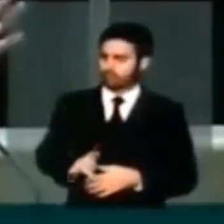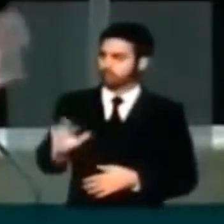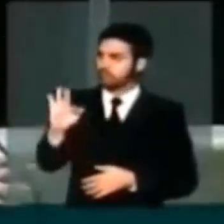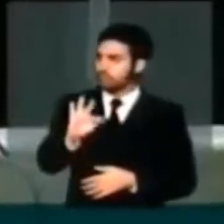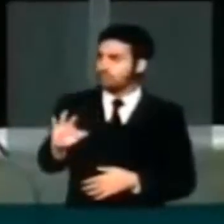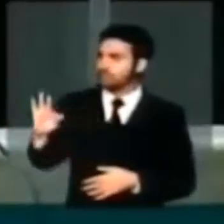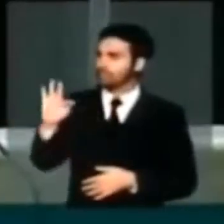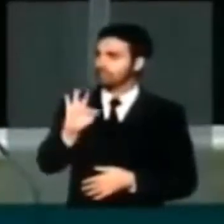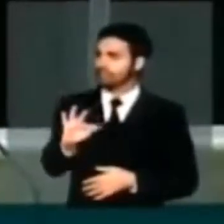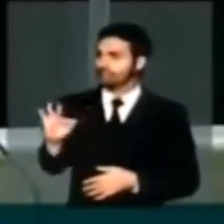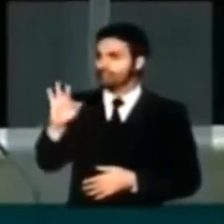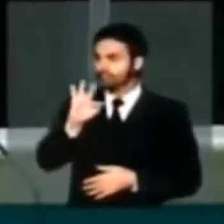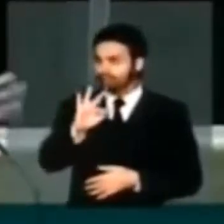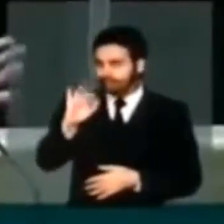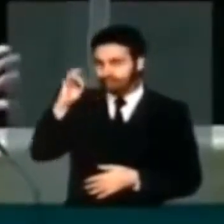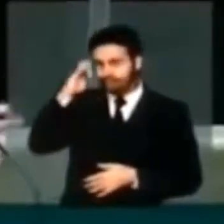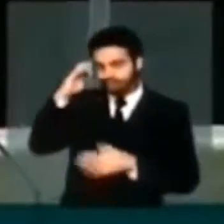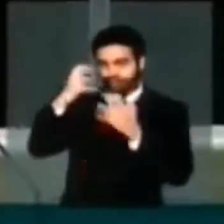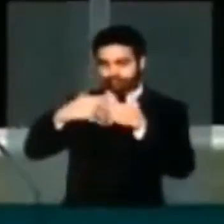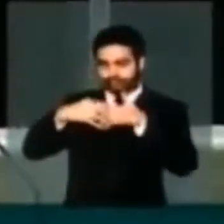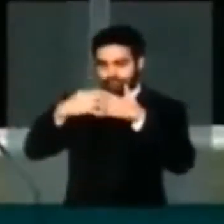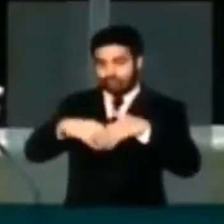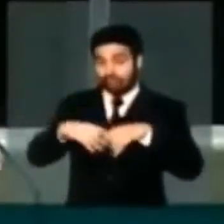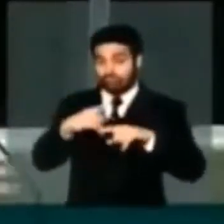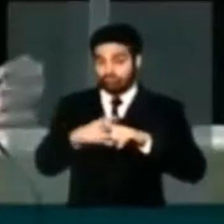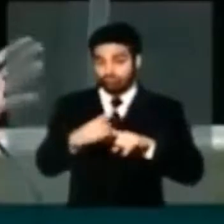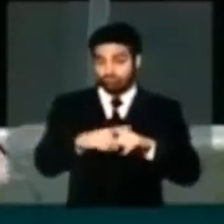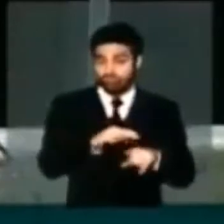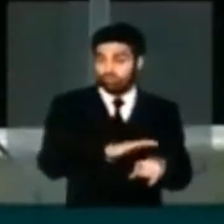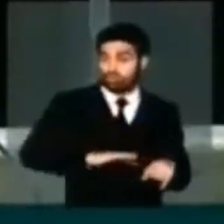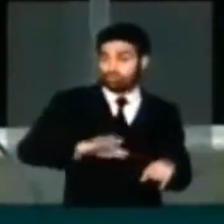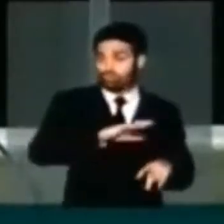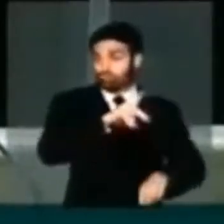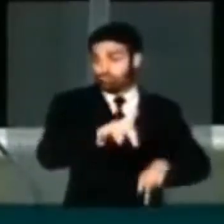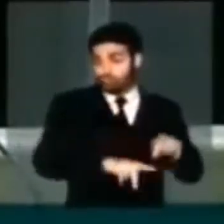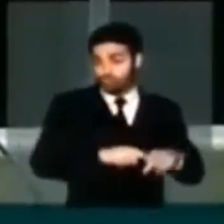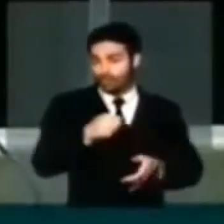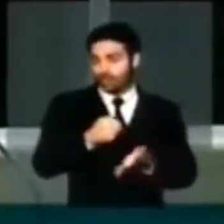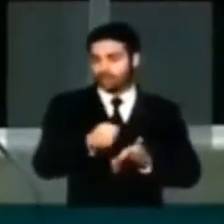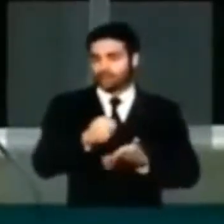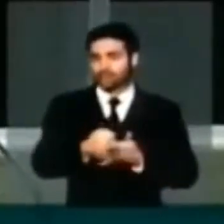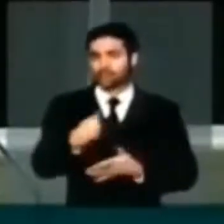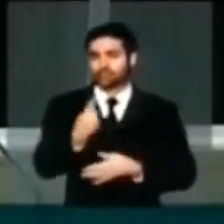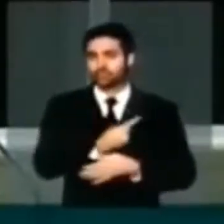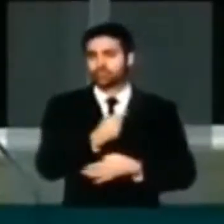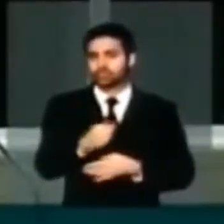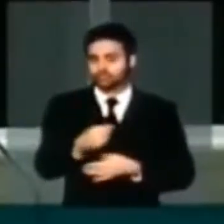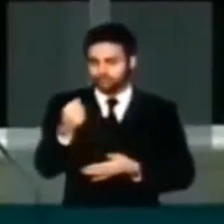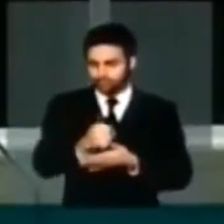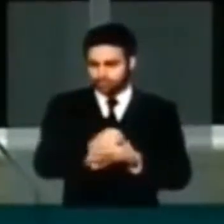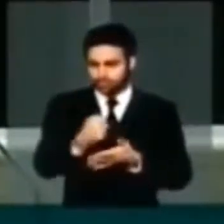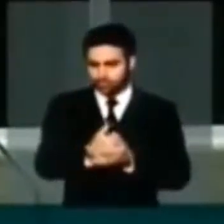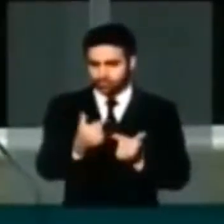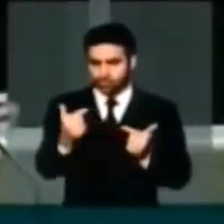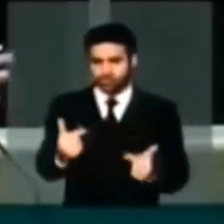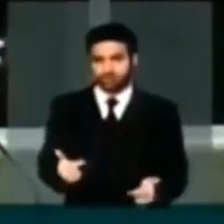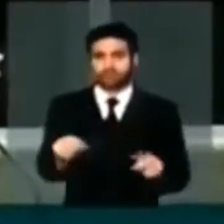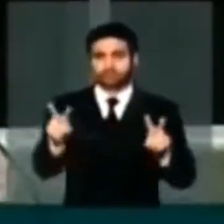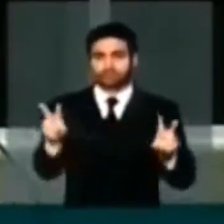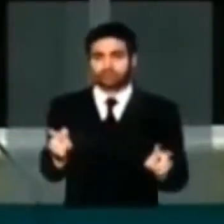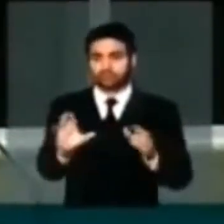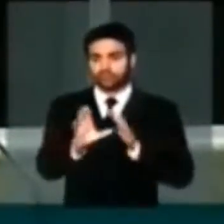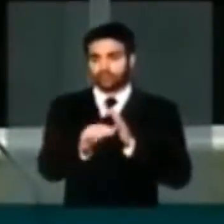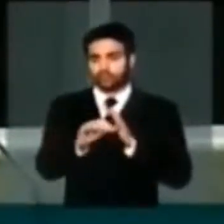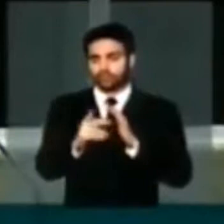uma grande reflexão, porque a população exige de nós, acima de tudo, um grande combate na questão